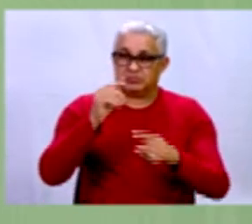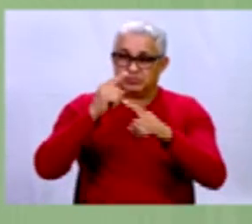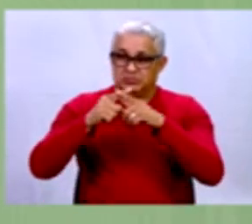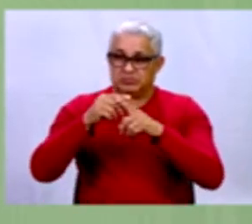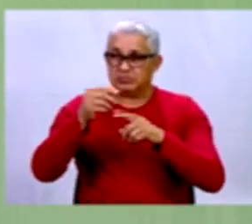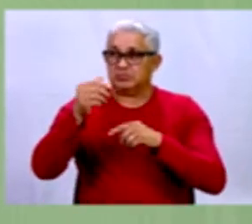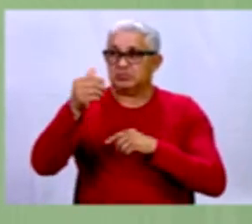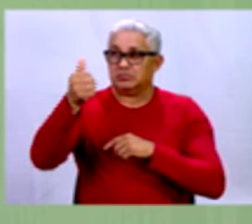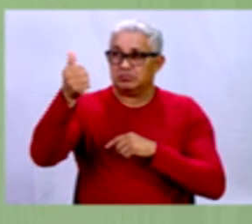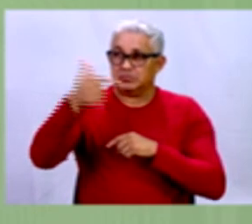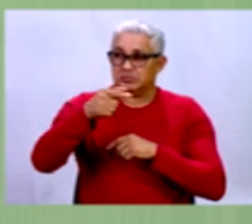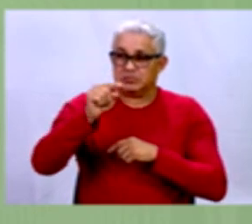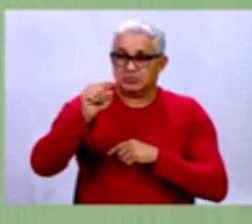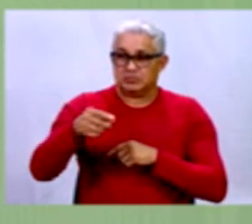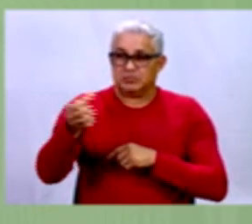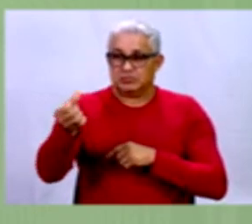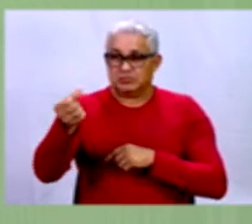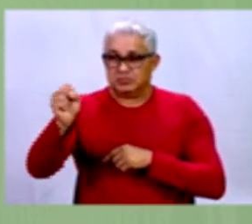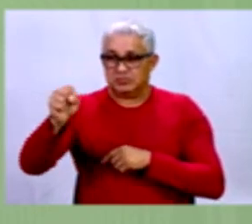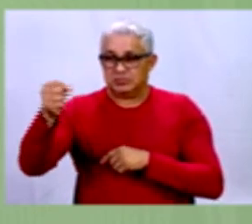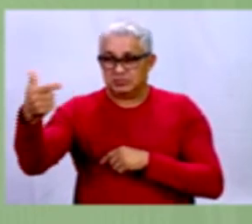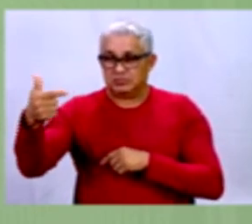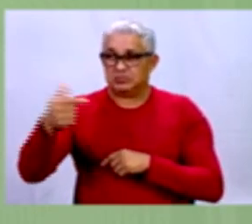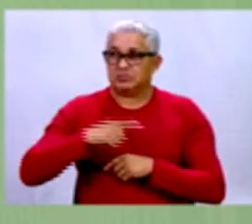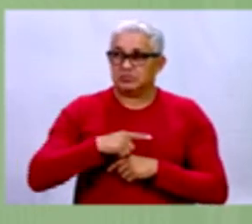12,682. Quando a gente faz essa multiplicação, a gente tem